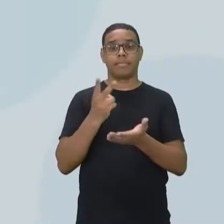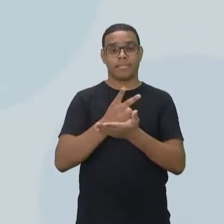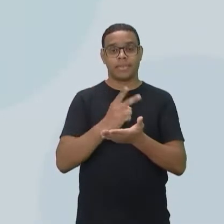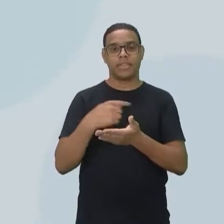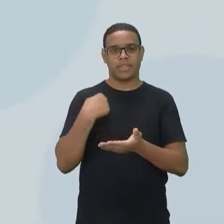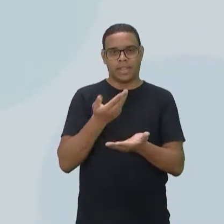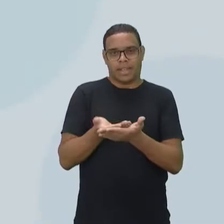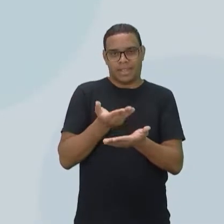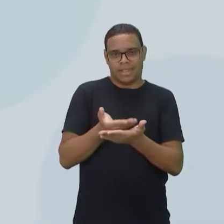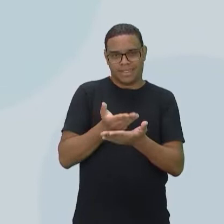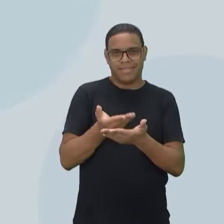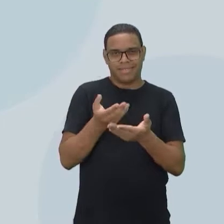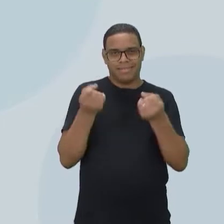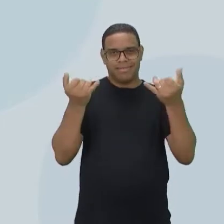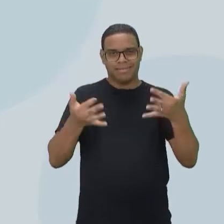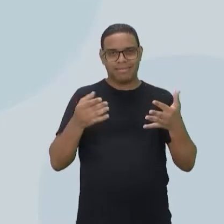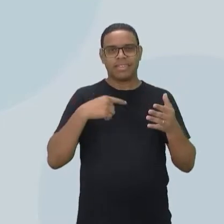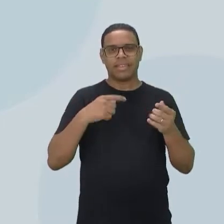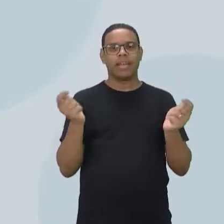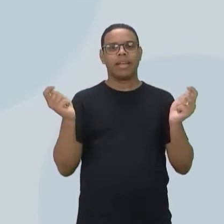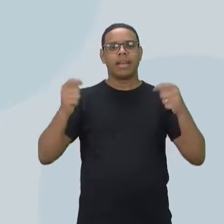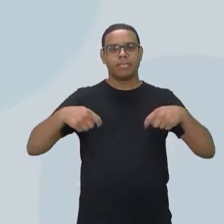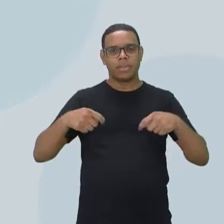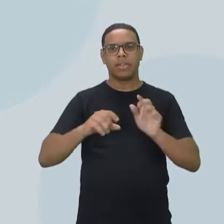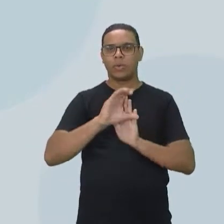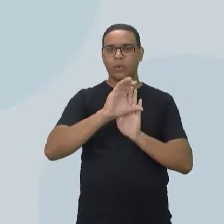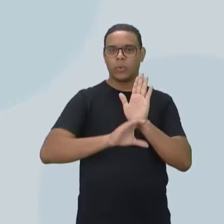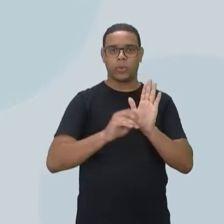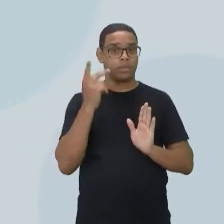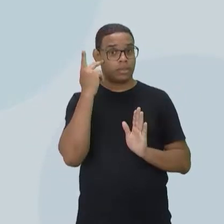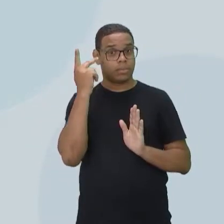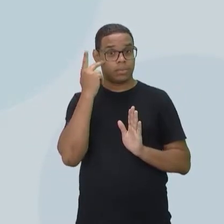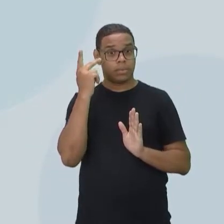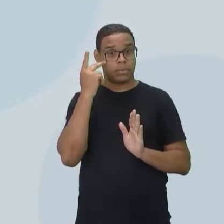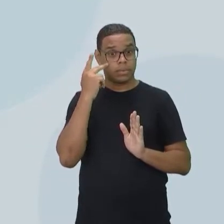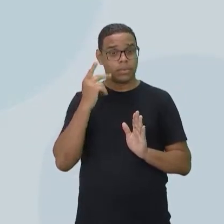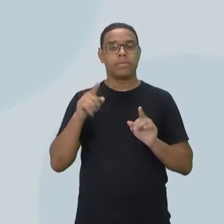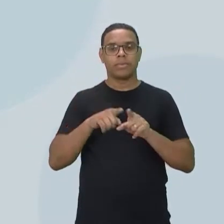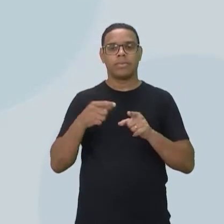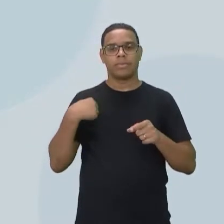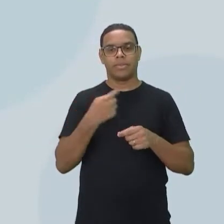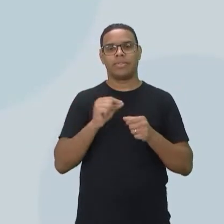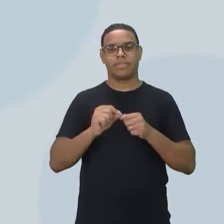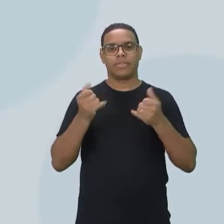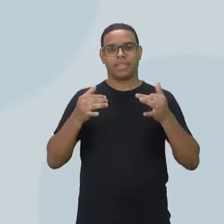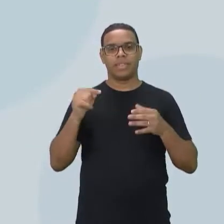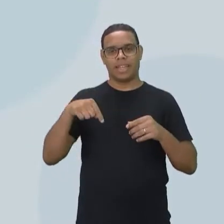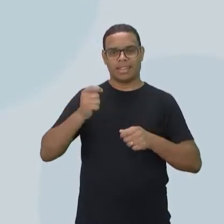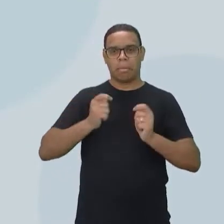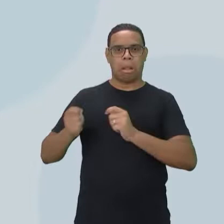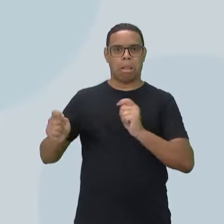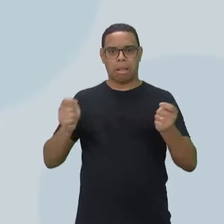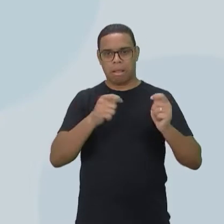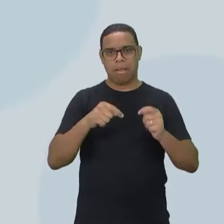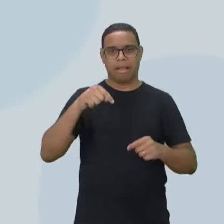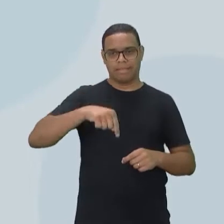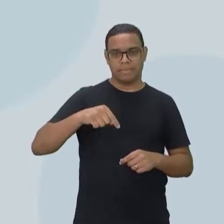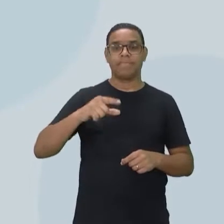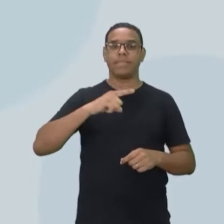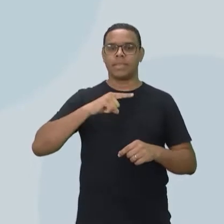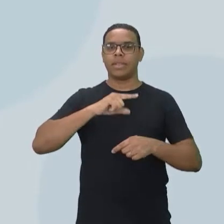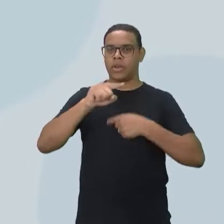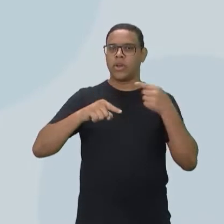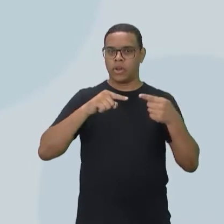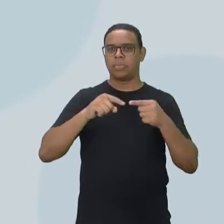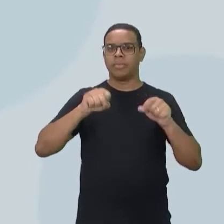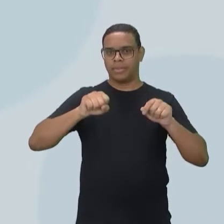comenta nas aulas, que são as habilidades do currículo paulista. Então, isso que a gente está fazendo, essa loucura toda, tem um